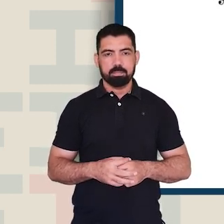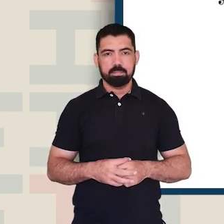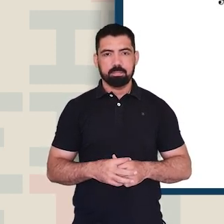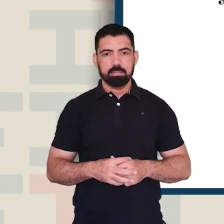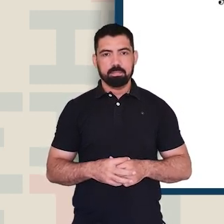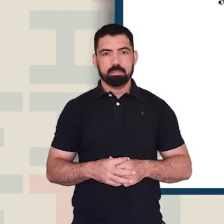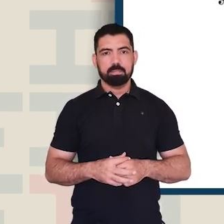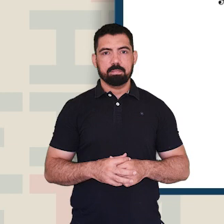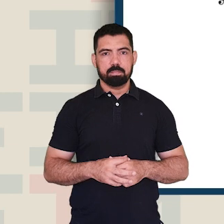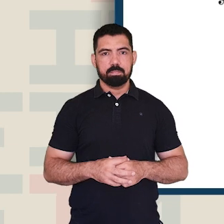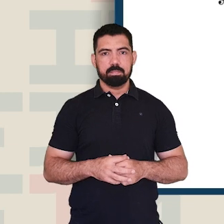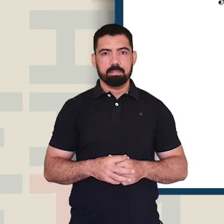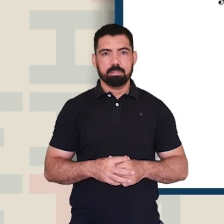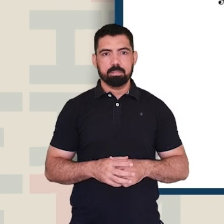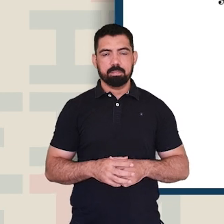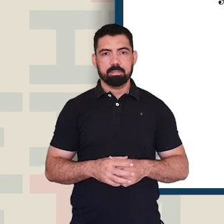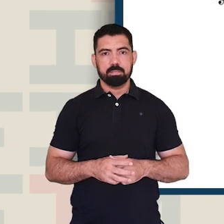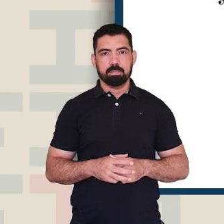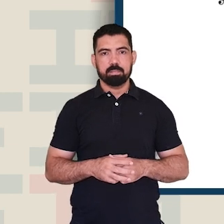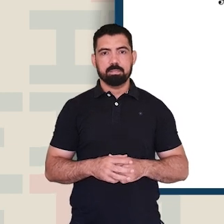né? De sol, lá,